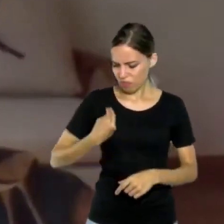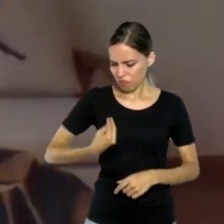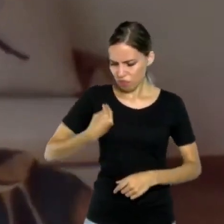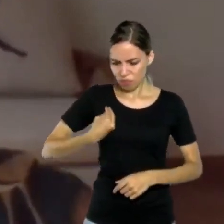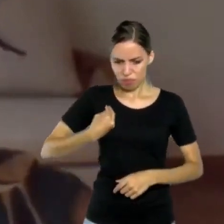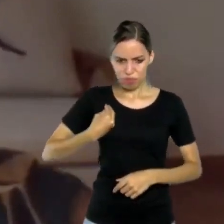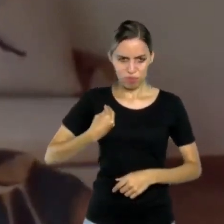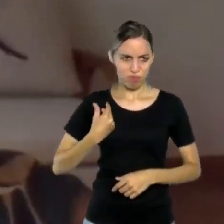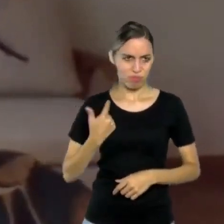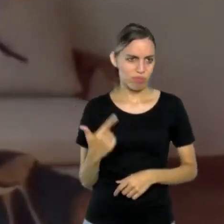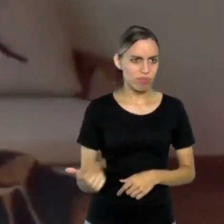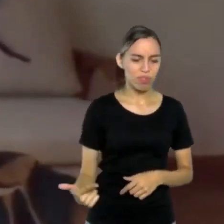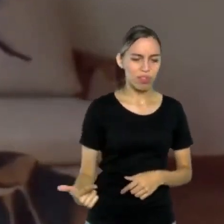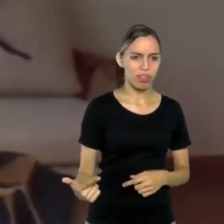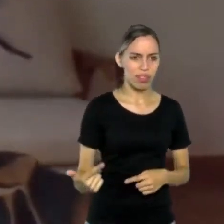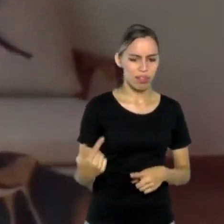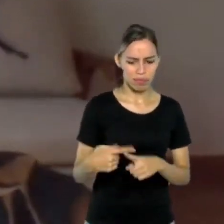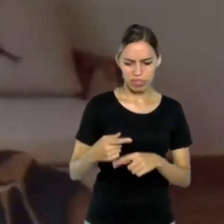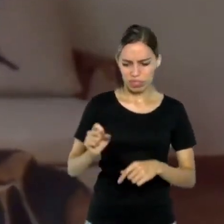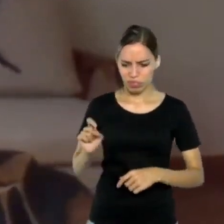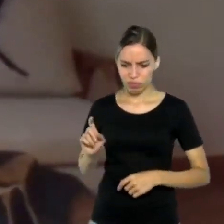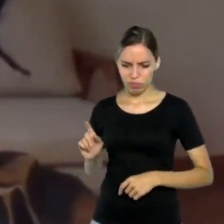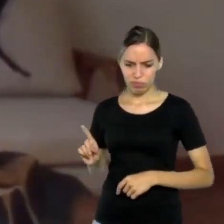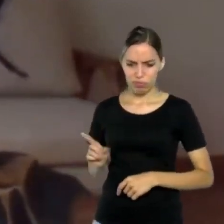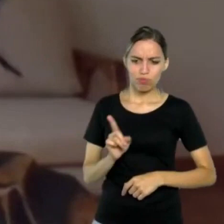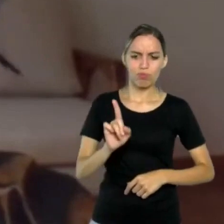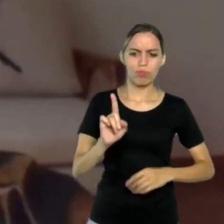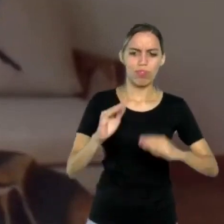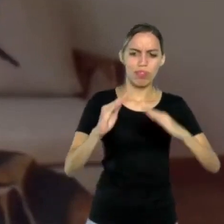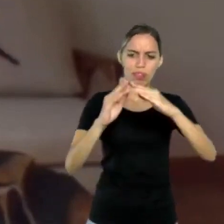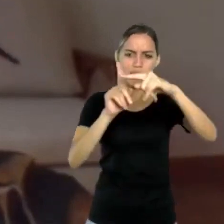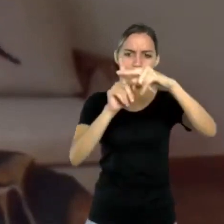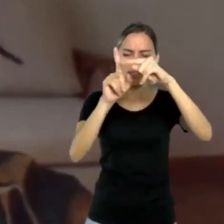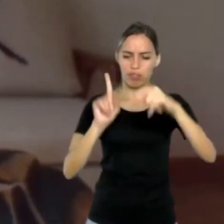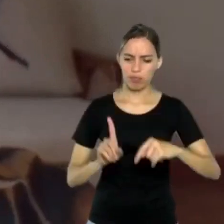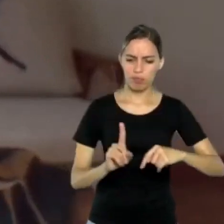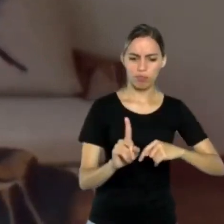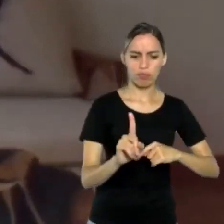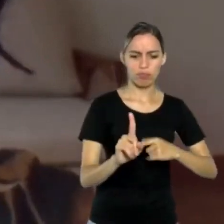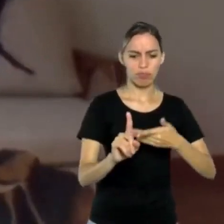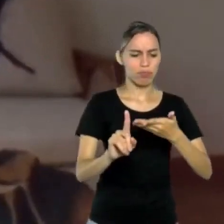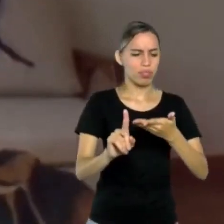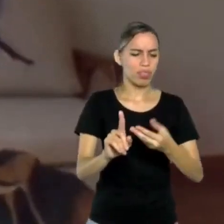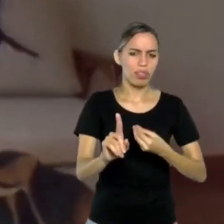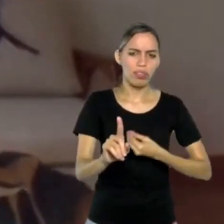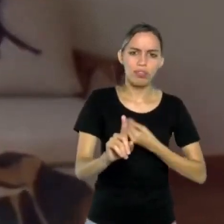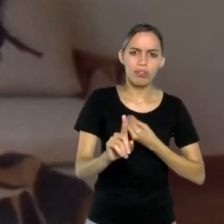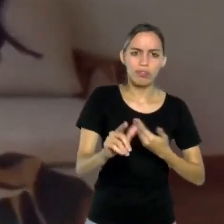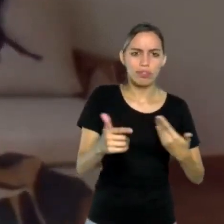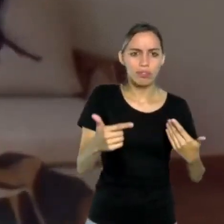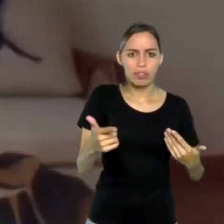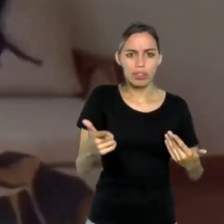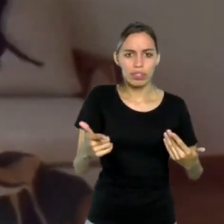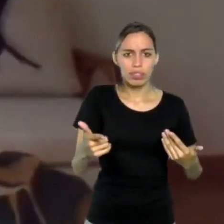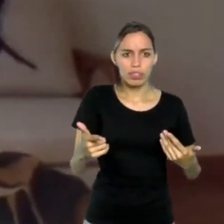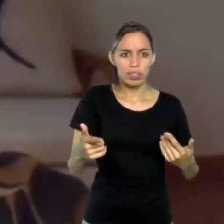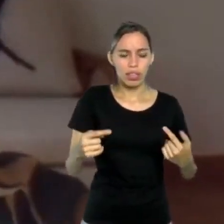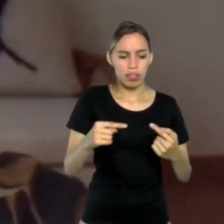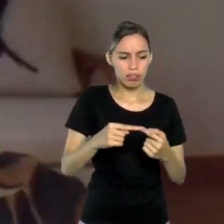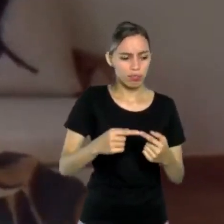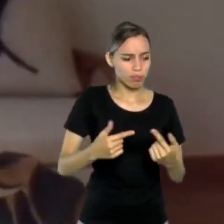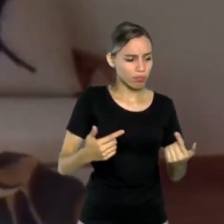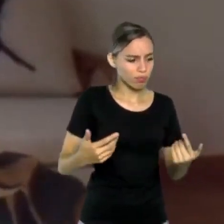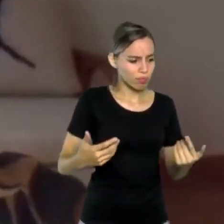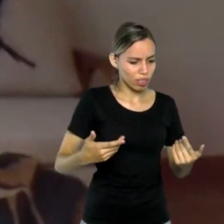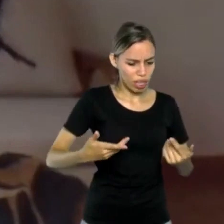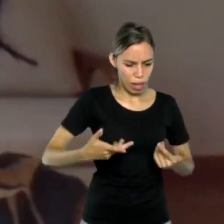será insignificante dentro da igreja submersa das águas profundas de cima da cama, onde o pássaro fêmea contorna o sonho e dá à